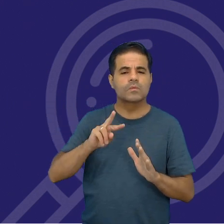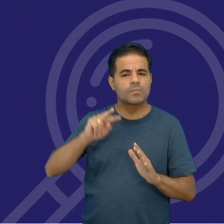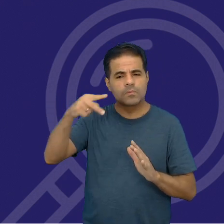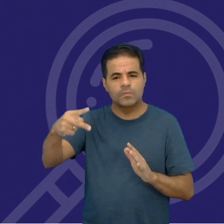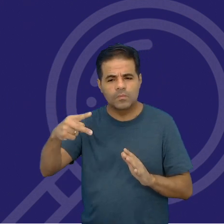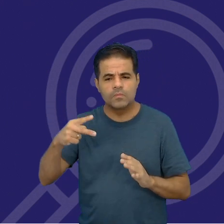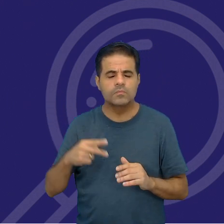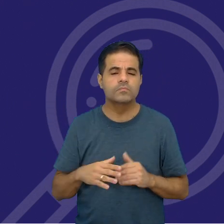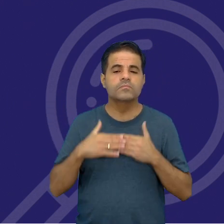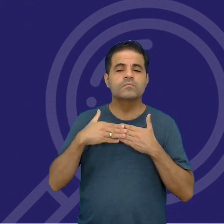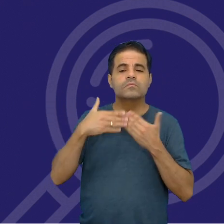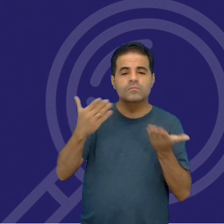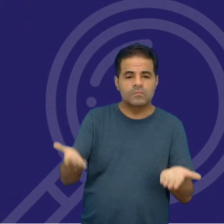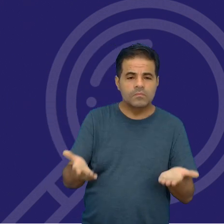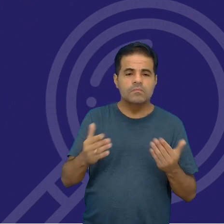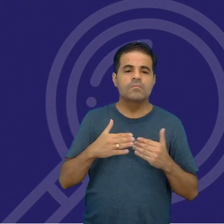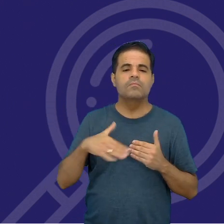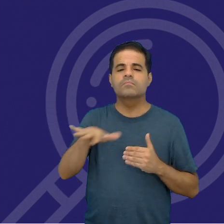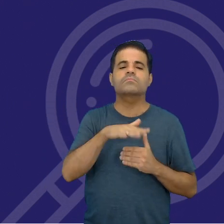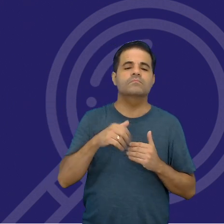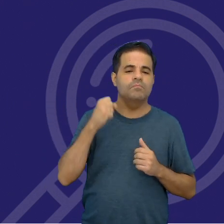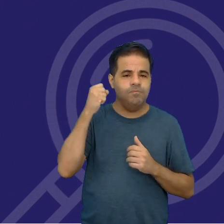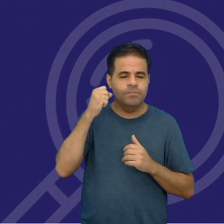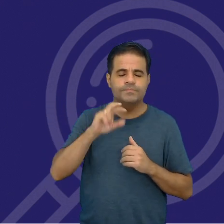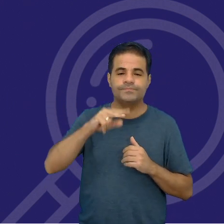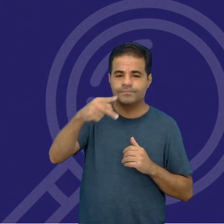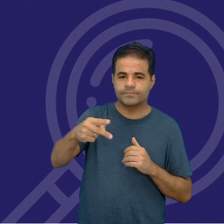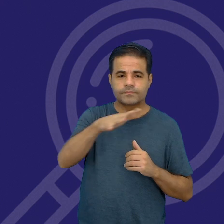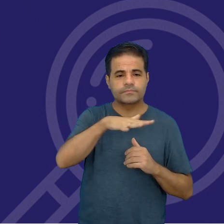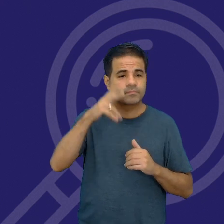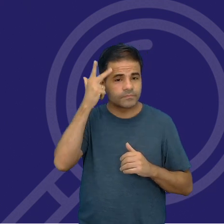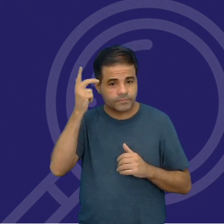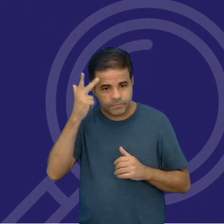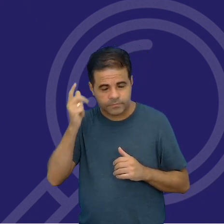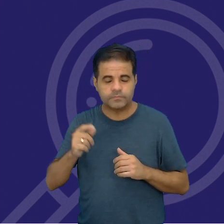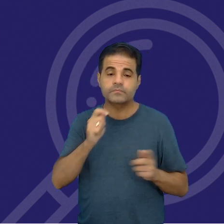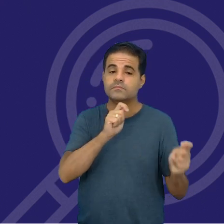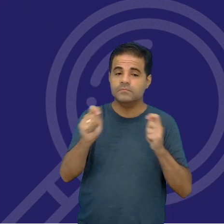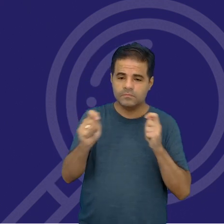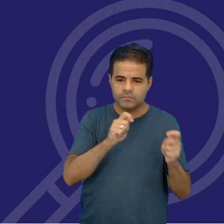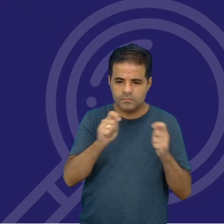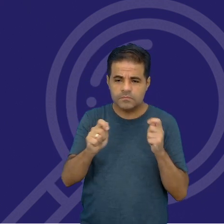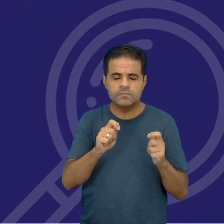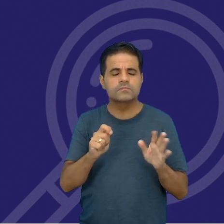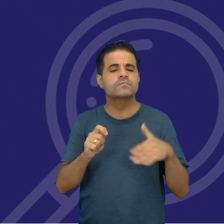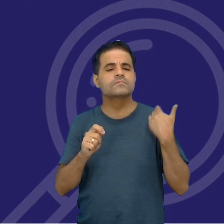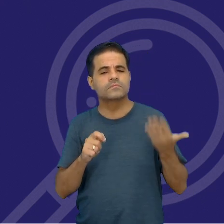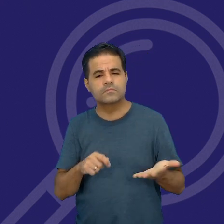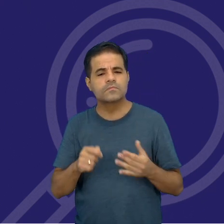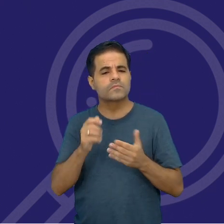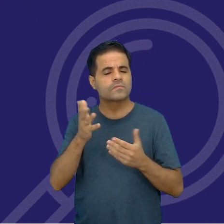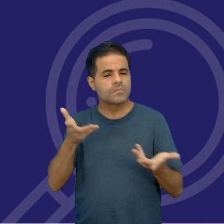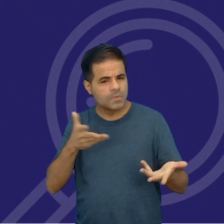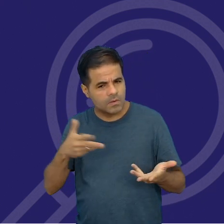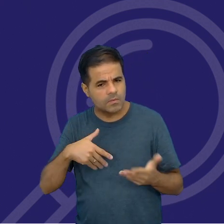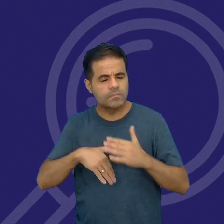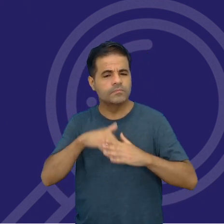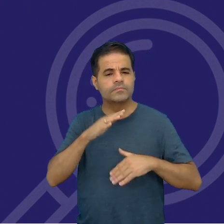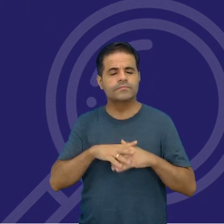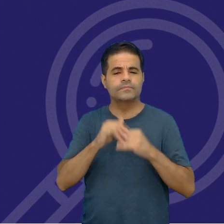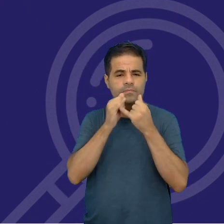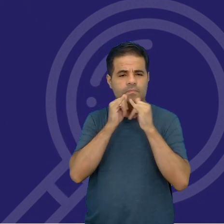potência? O que é potência nominal e potência econômica? O que é eficiência